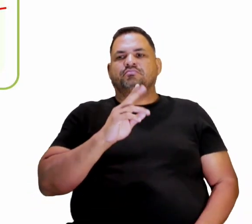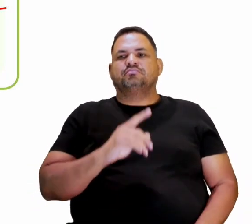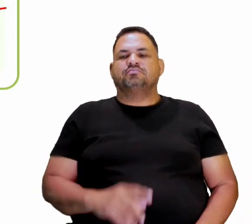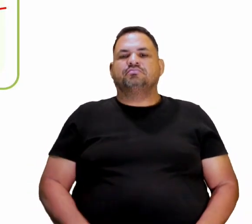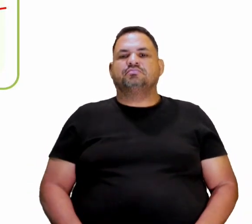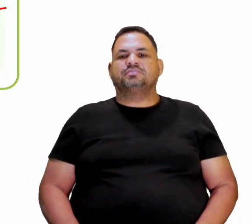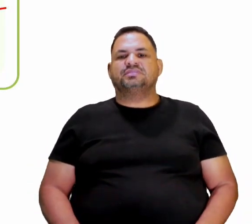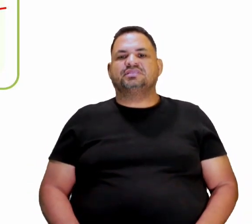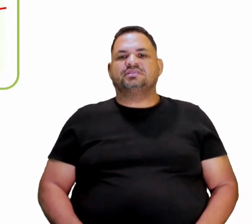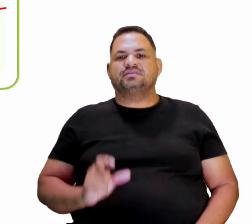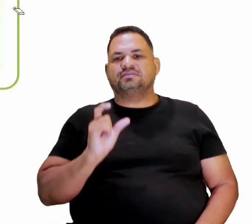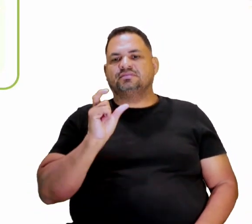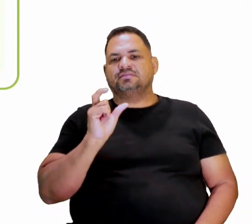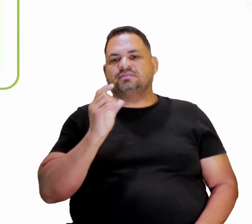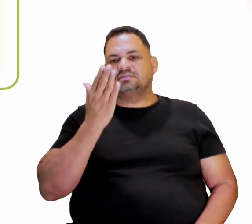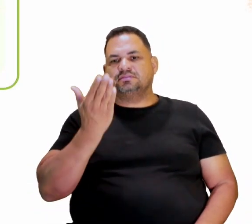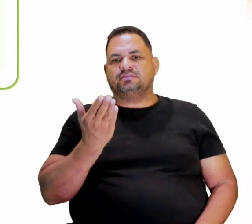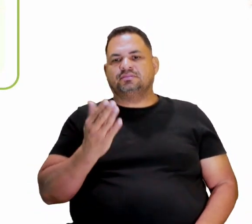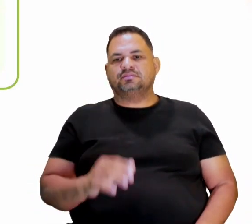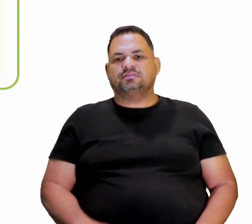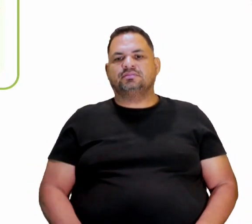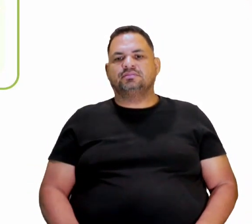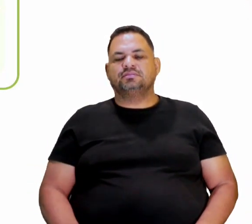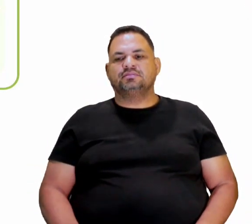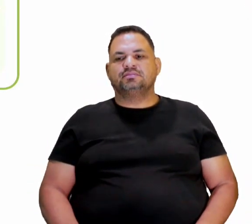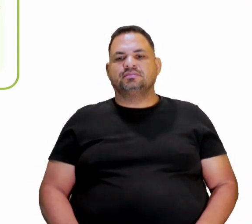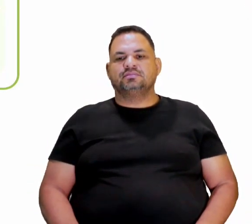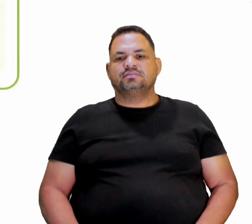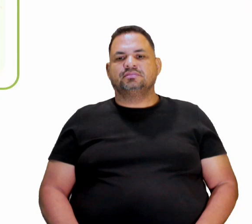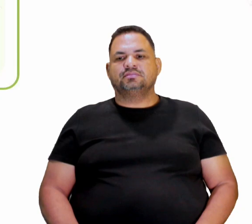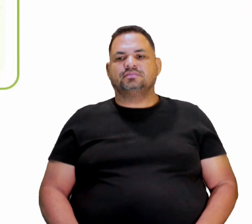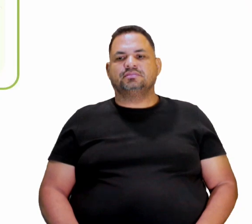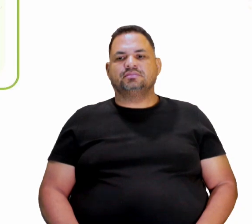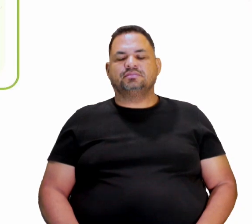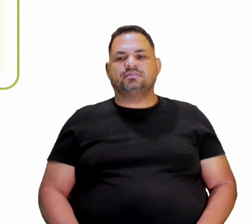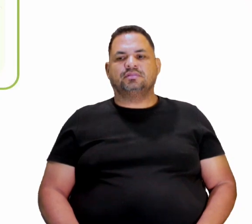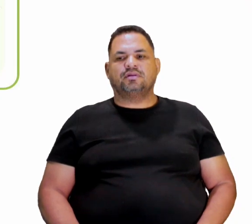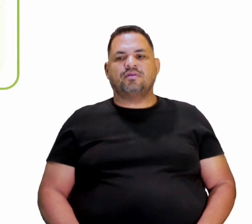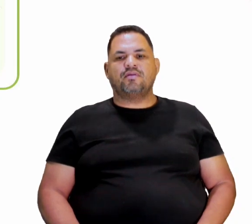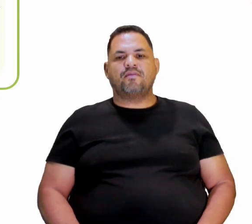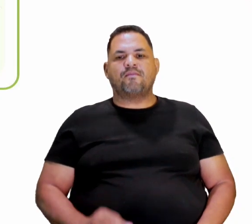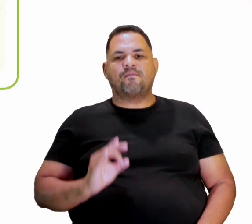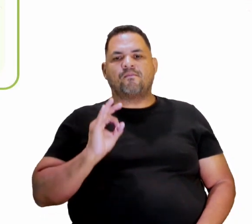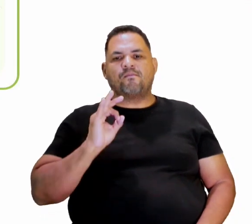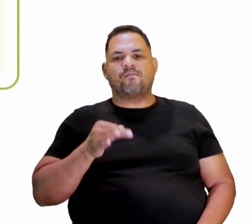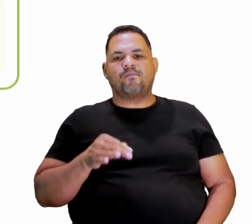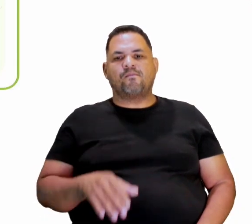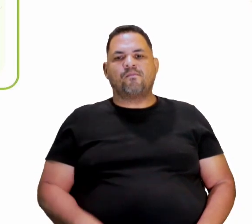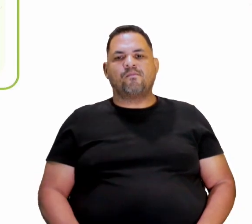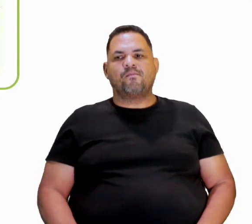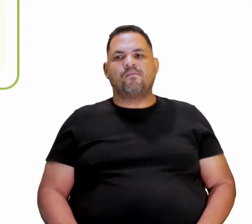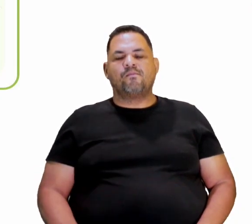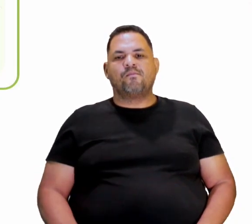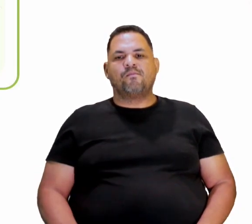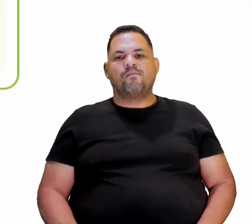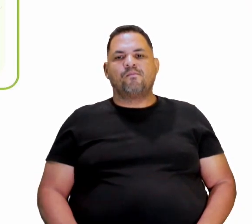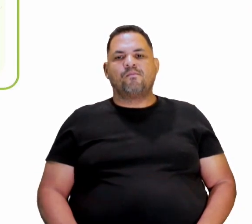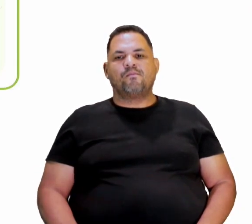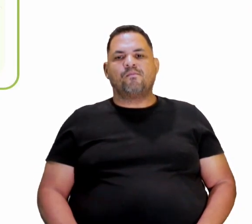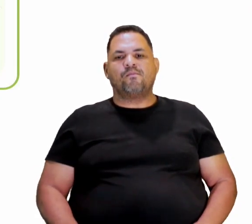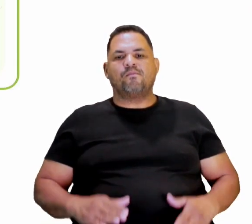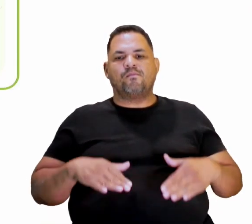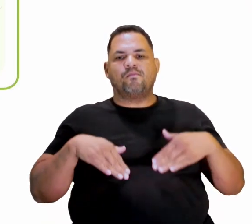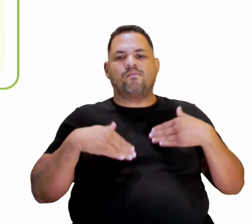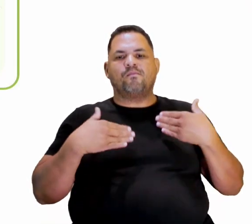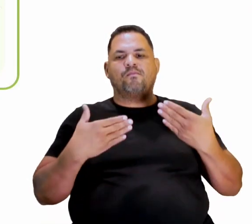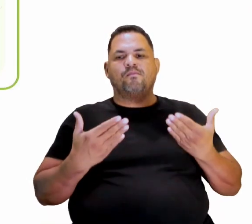mesmo são essas palavrinhas que estão aqui na frente. Então, once é uma vez, certo? Twice, duas vezes. Quando eu